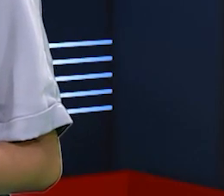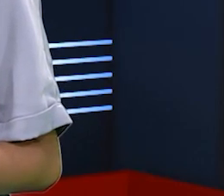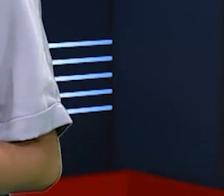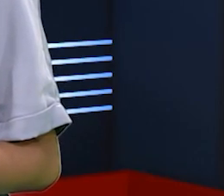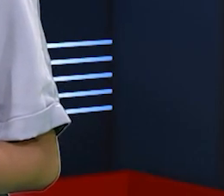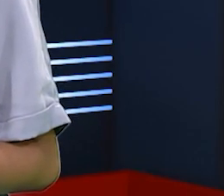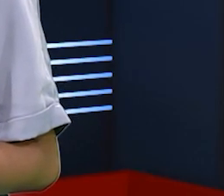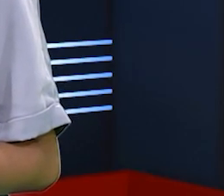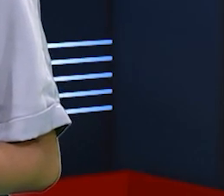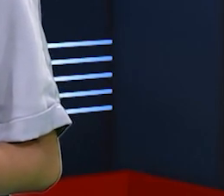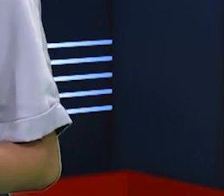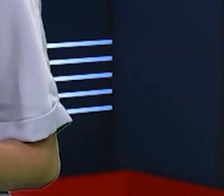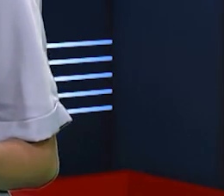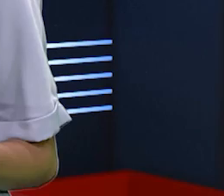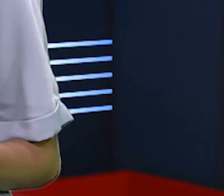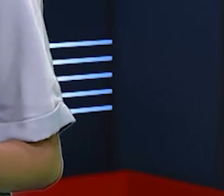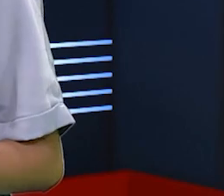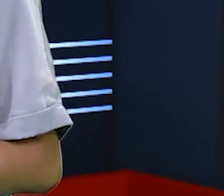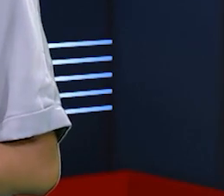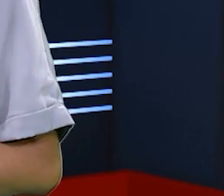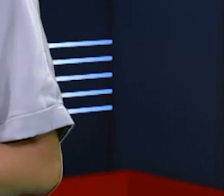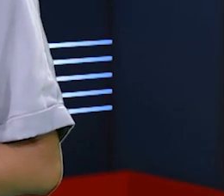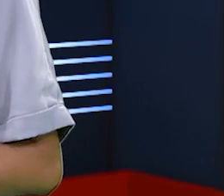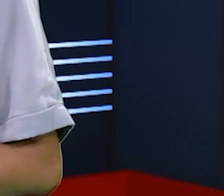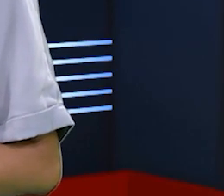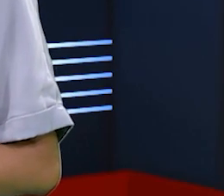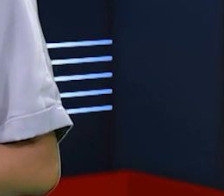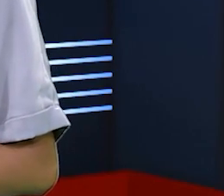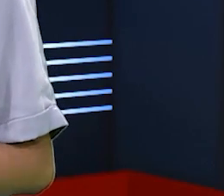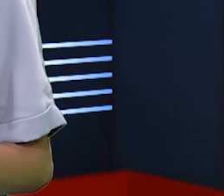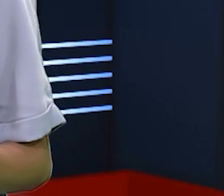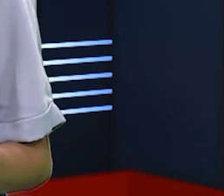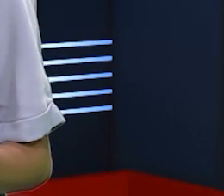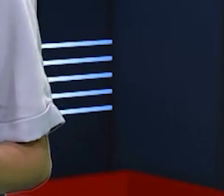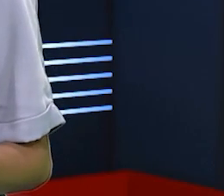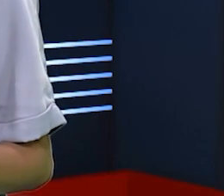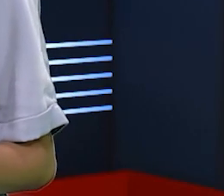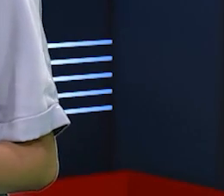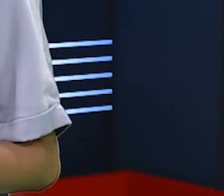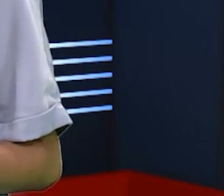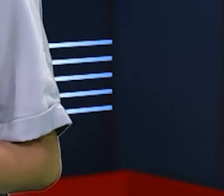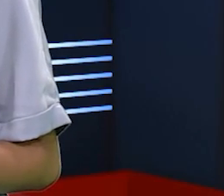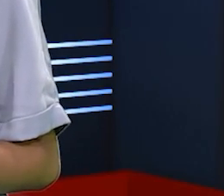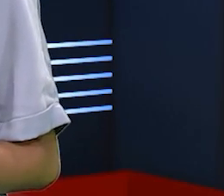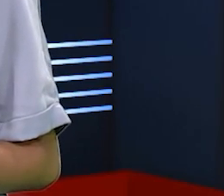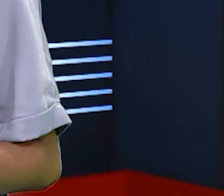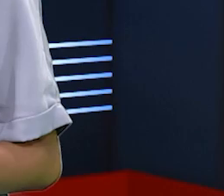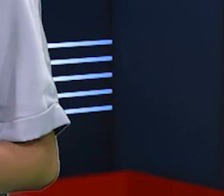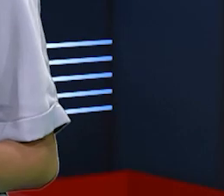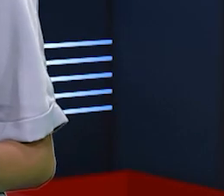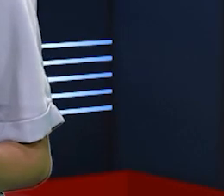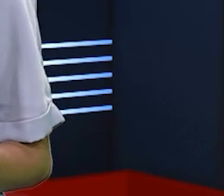proposta de orçamento do Estado para 2020 não há qualquer retrocesso em relação ao caminho seguido desde